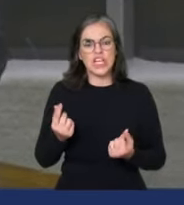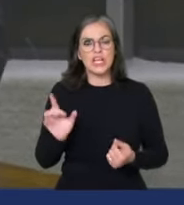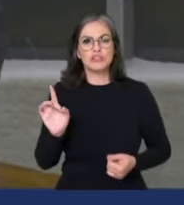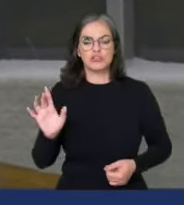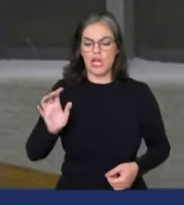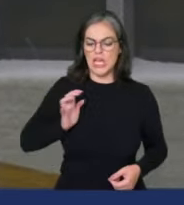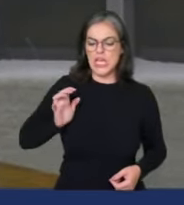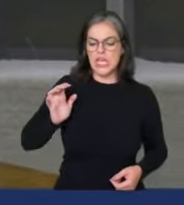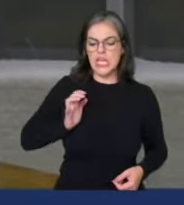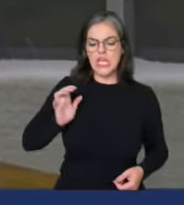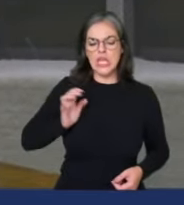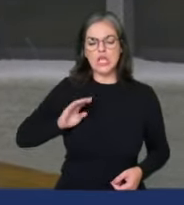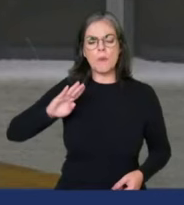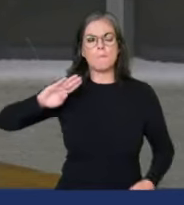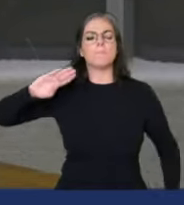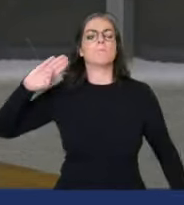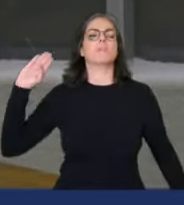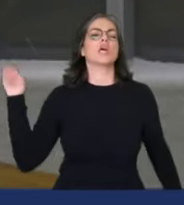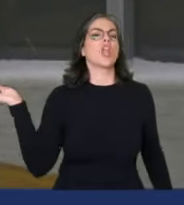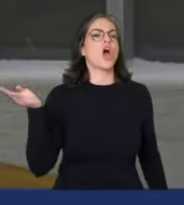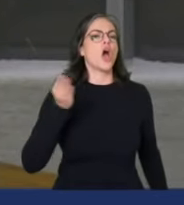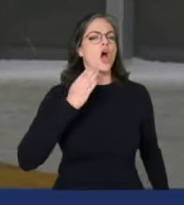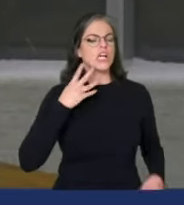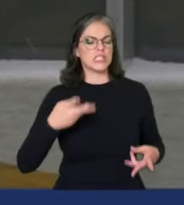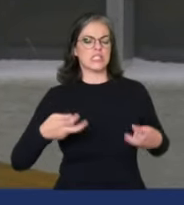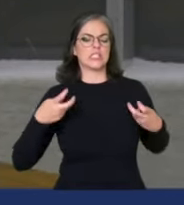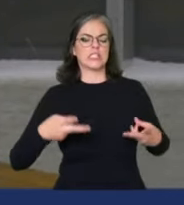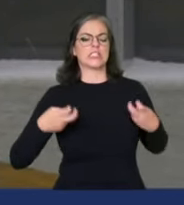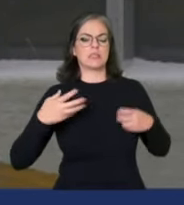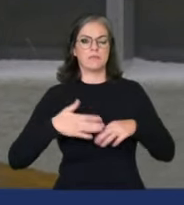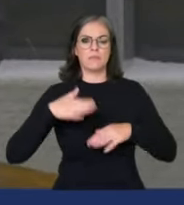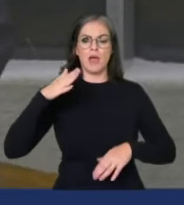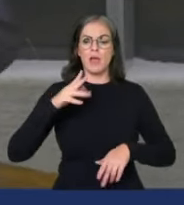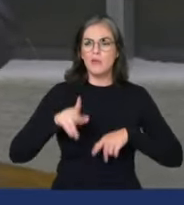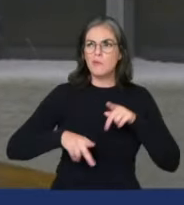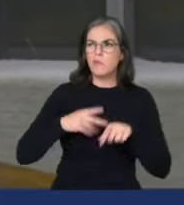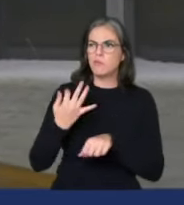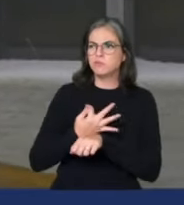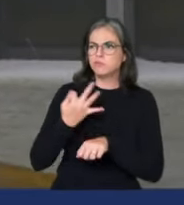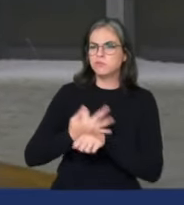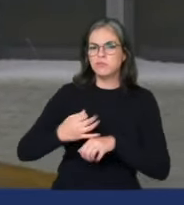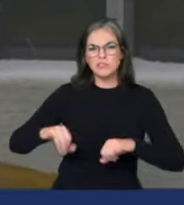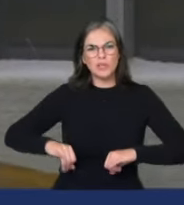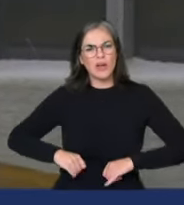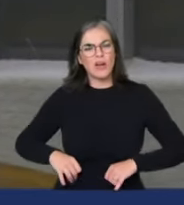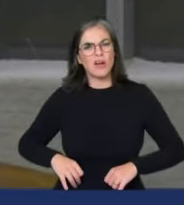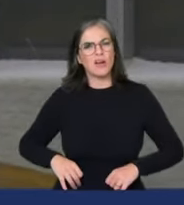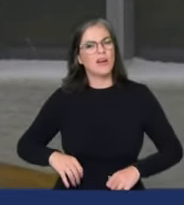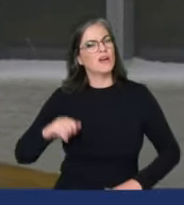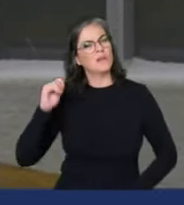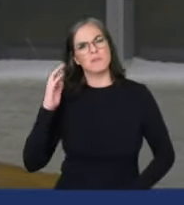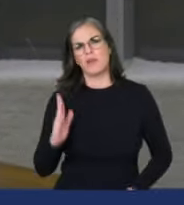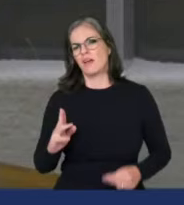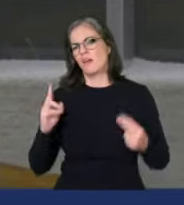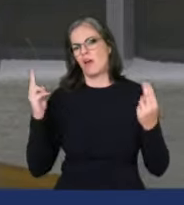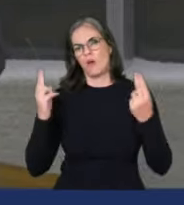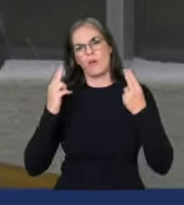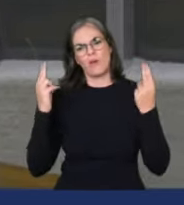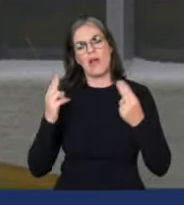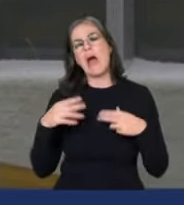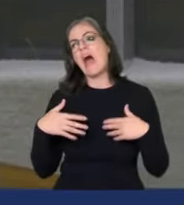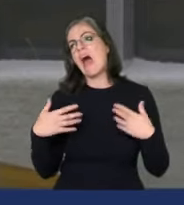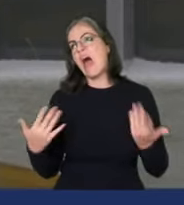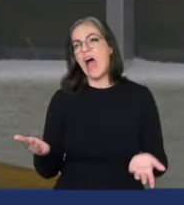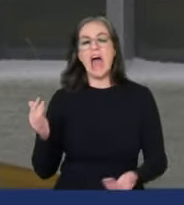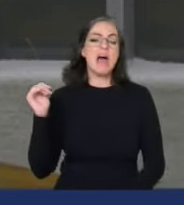à custa do povo, pagando essa conta. O Brasil não aguenta. Ah, mas é que na Holanda está